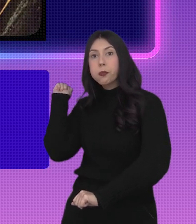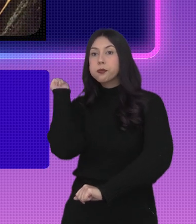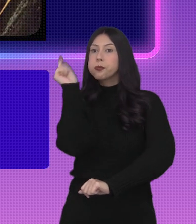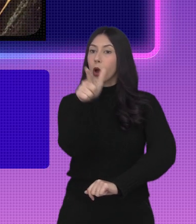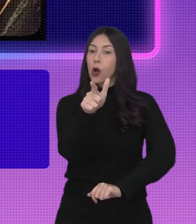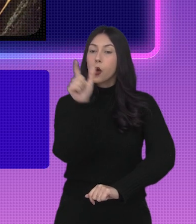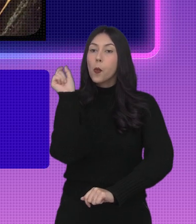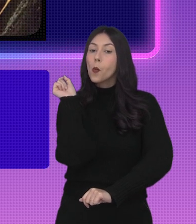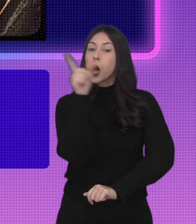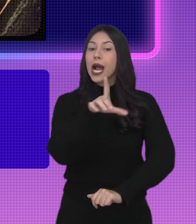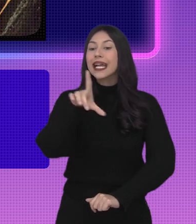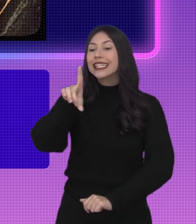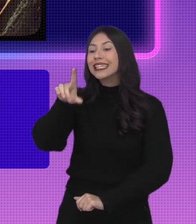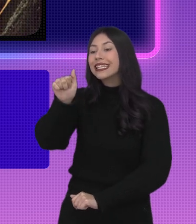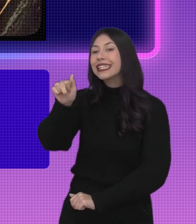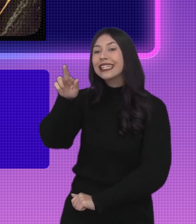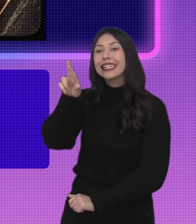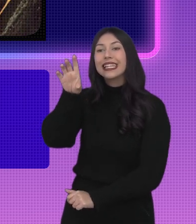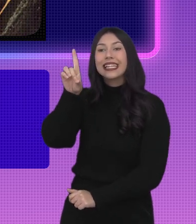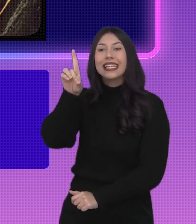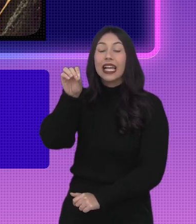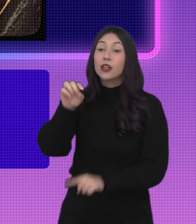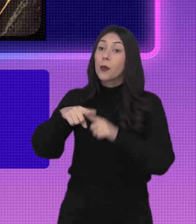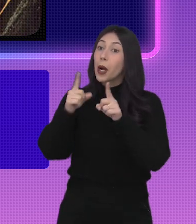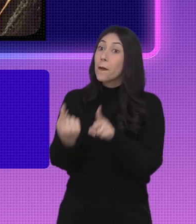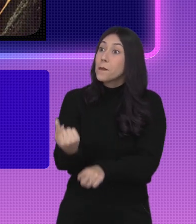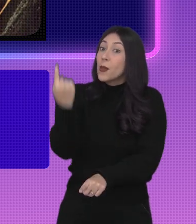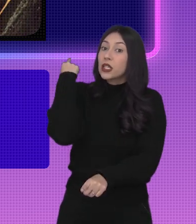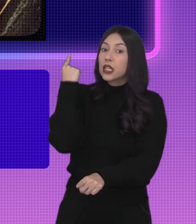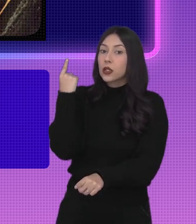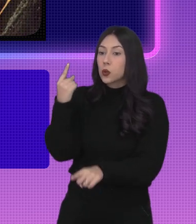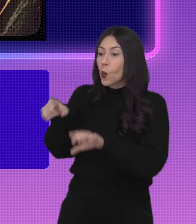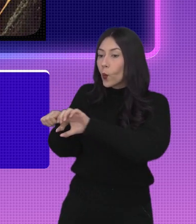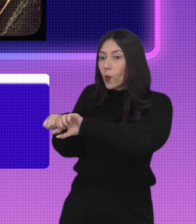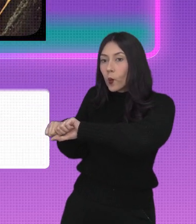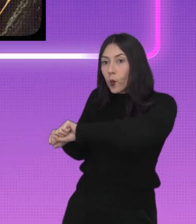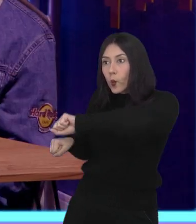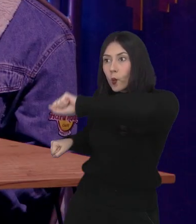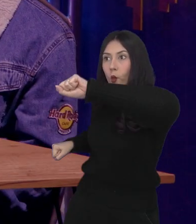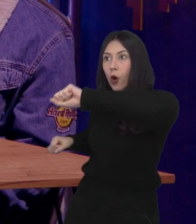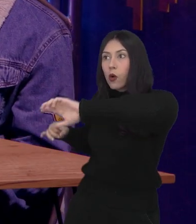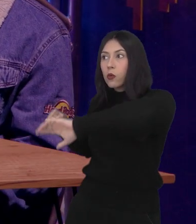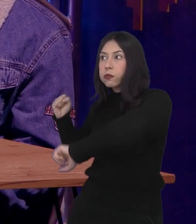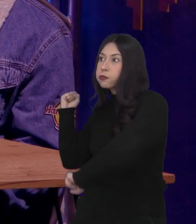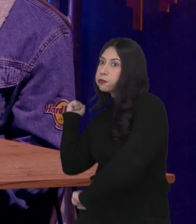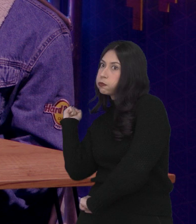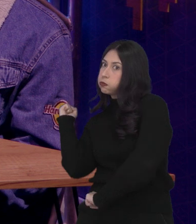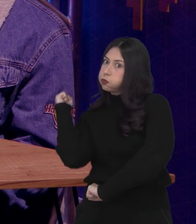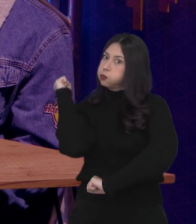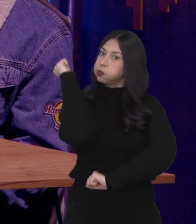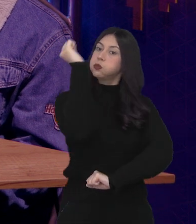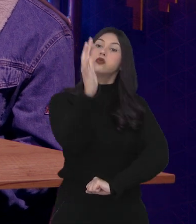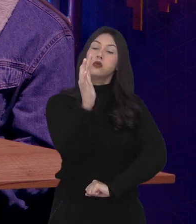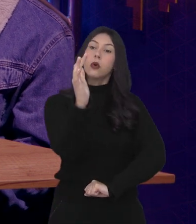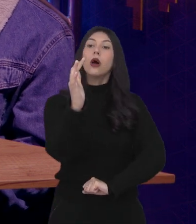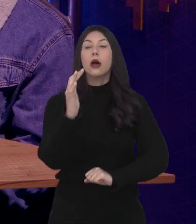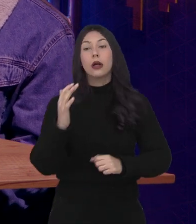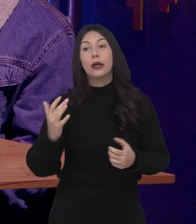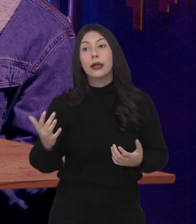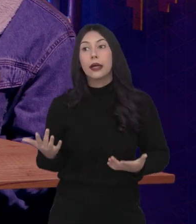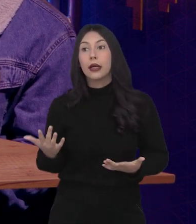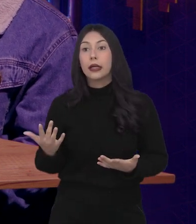que eram lanças, né? Que eles usavam mesmo para guerrear. Então, nasceu mais ou menos